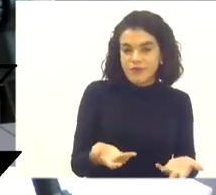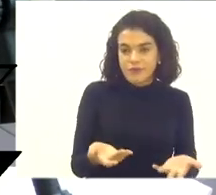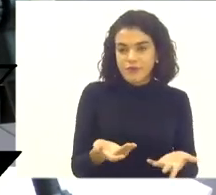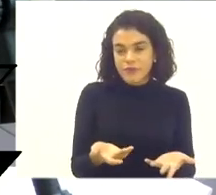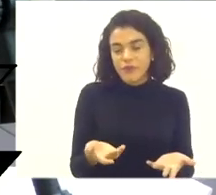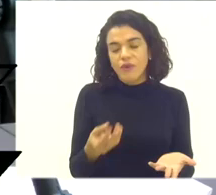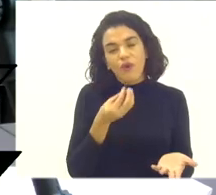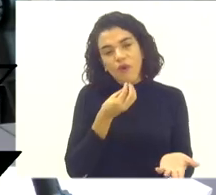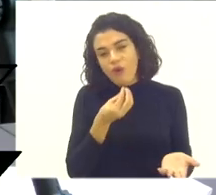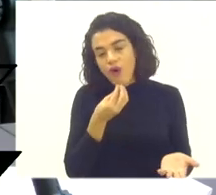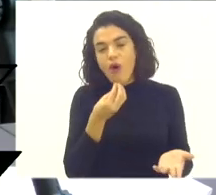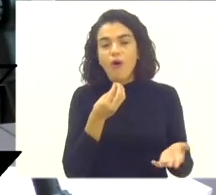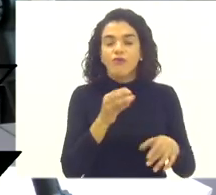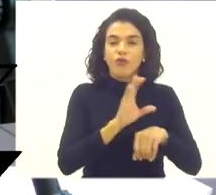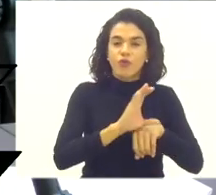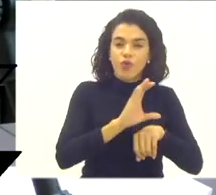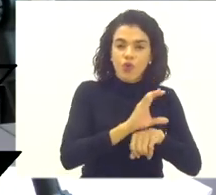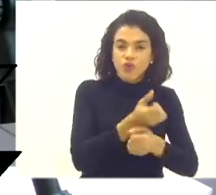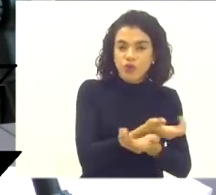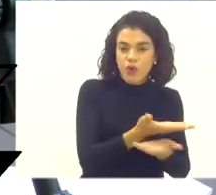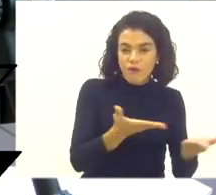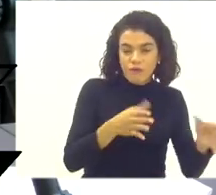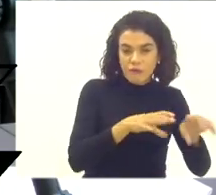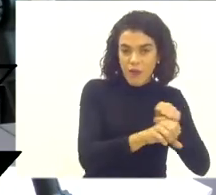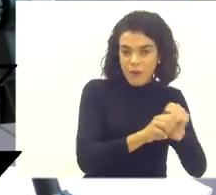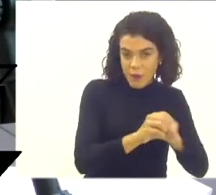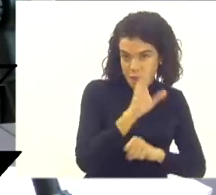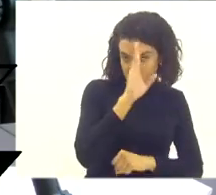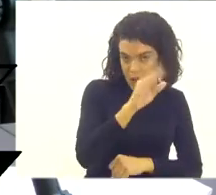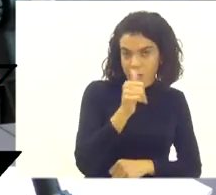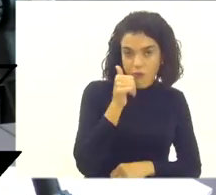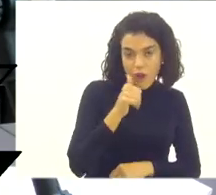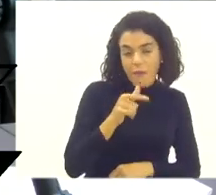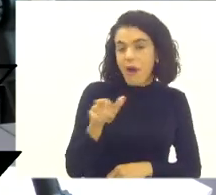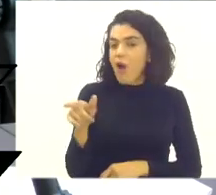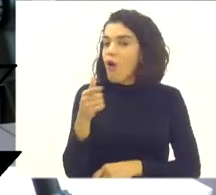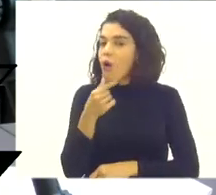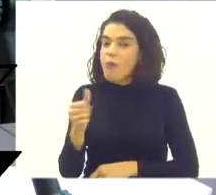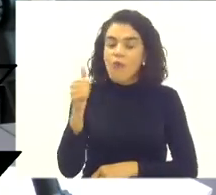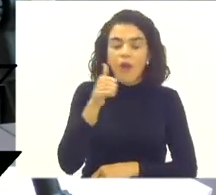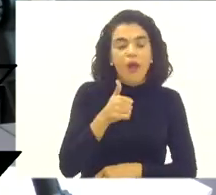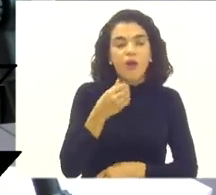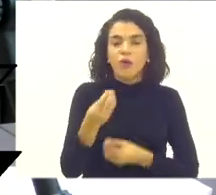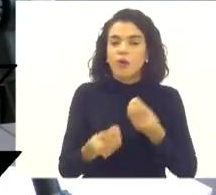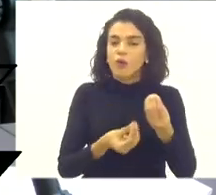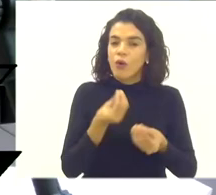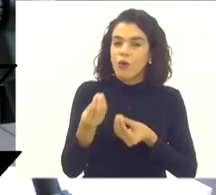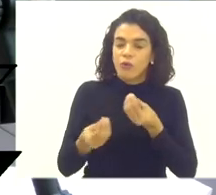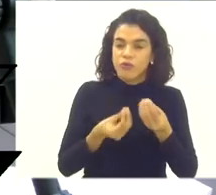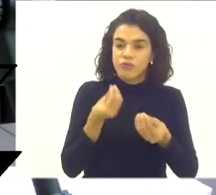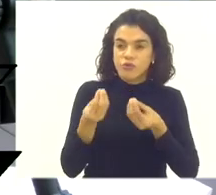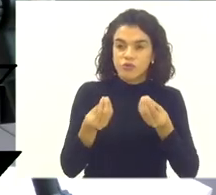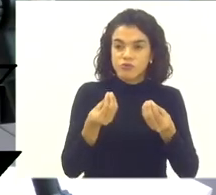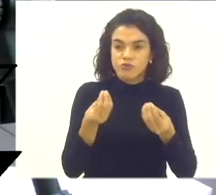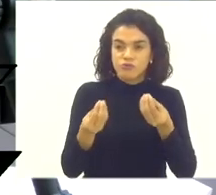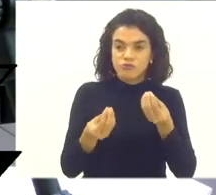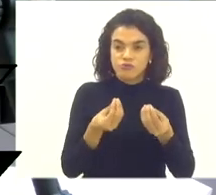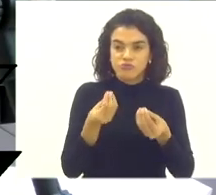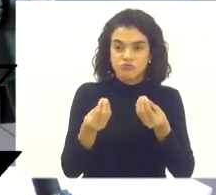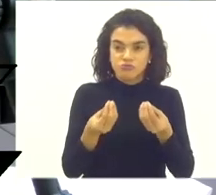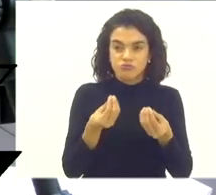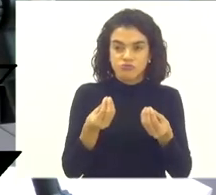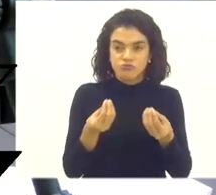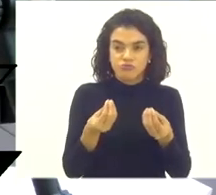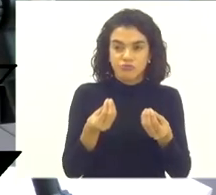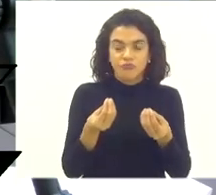Claro a capacitação a prioridade são mulheres mas em relação a homens e mulheres né como é que é o assim